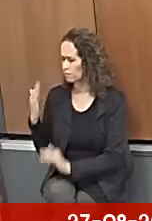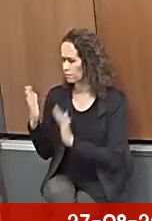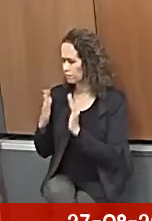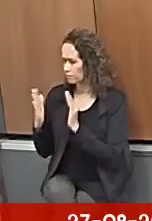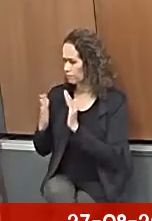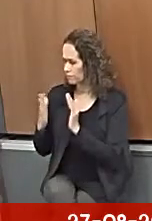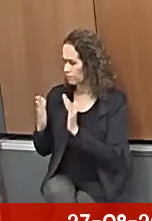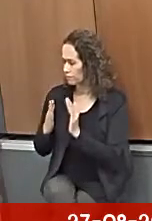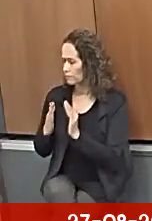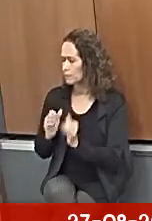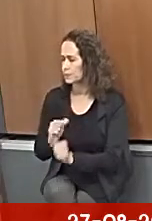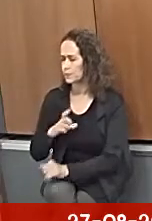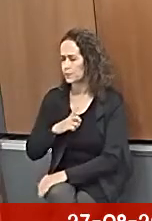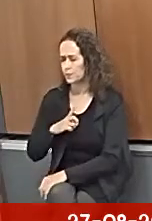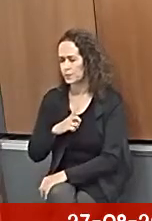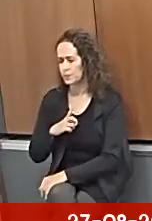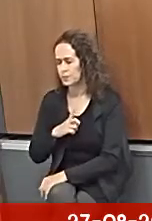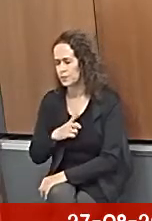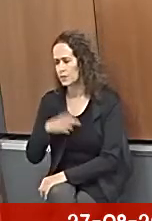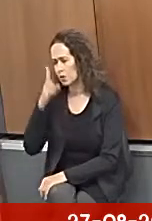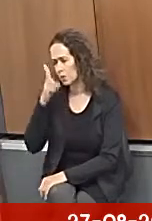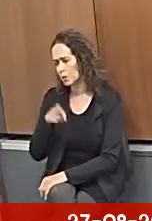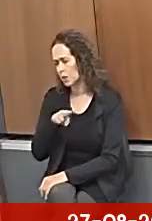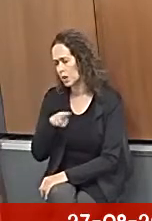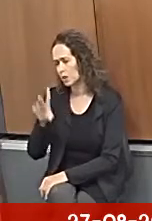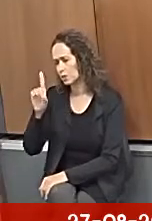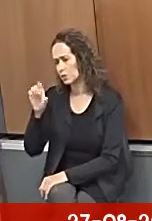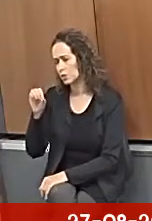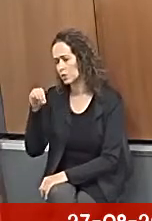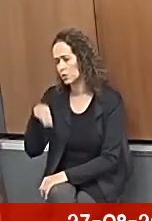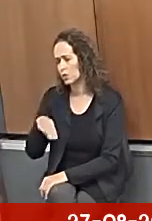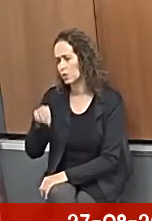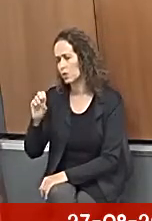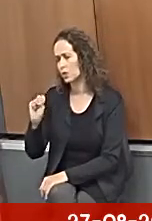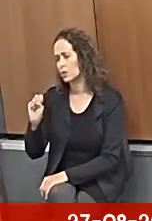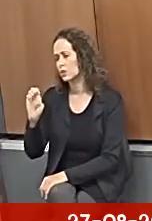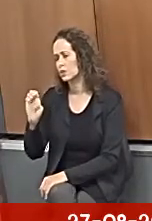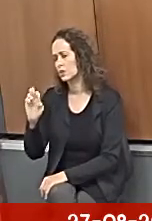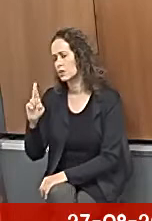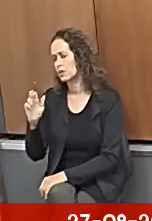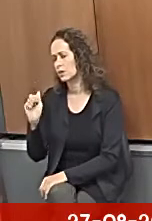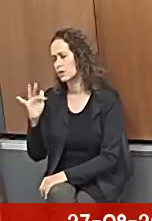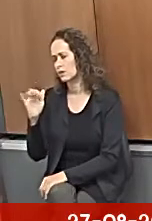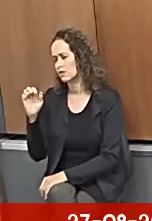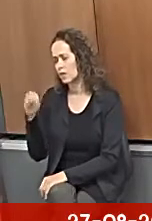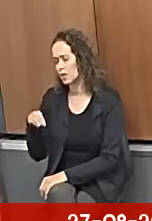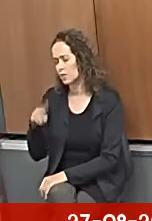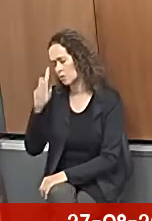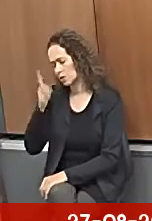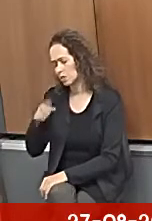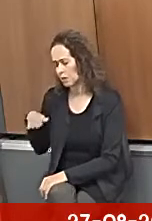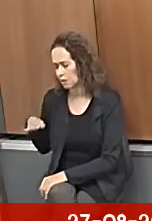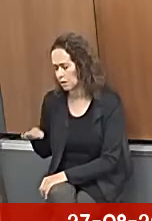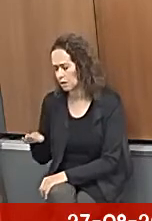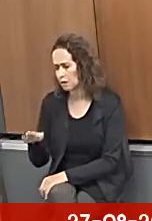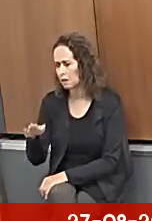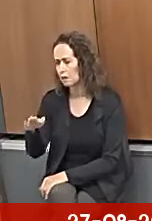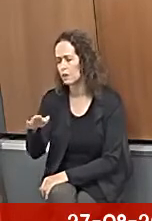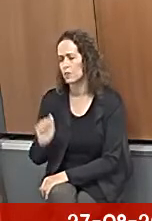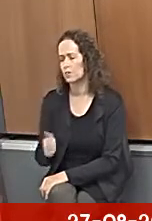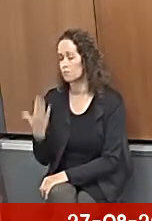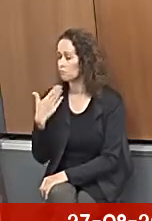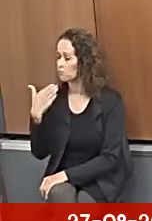dom serafim depois para geraldo mandaram fazer umas rampas nas coisas lá aí me chamaram pra